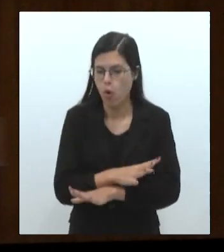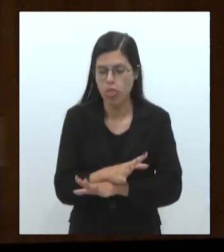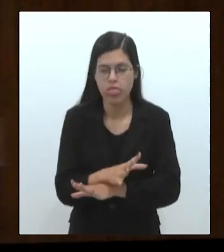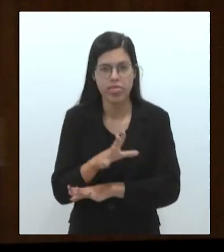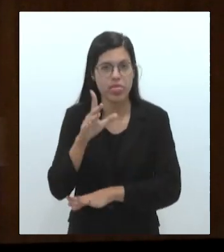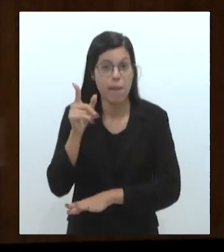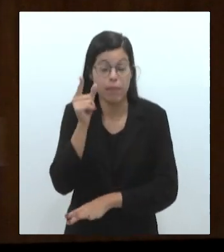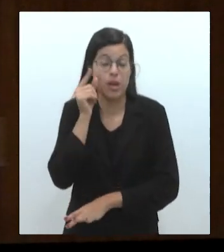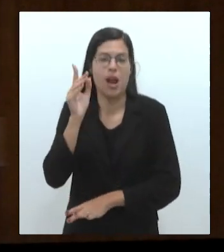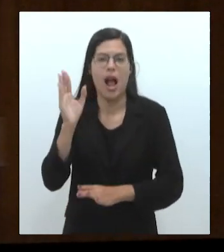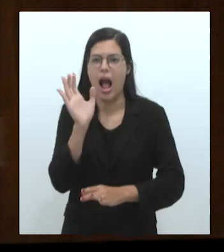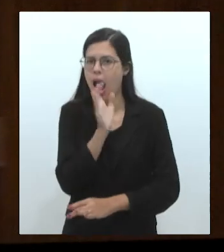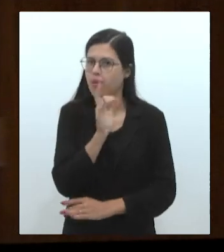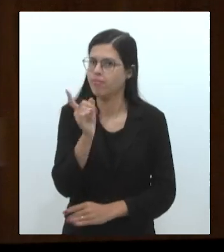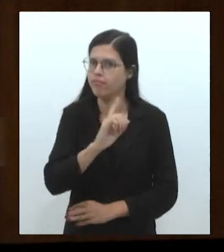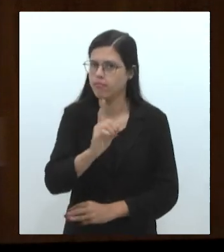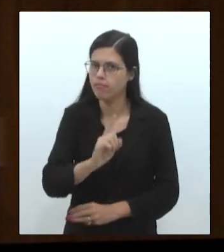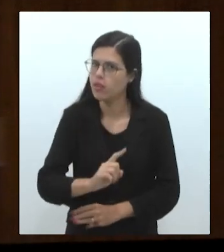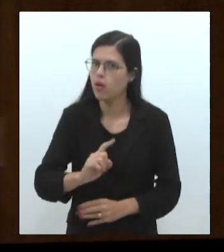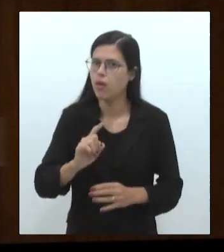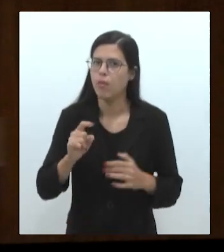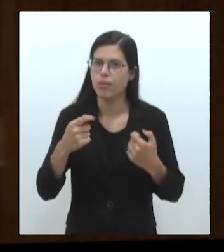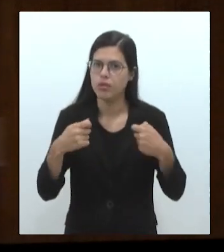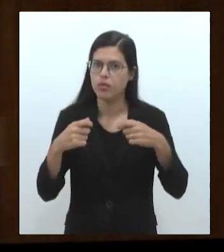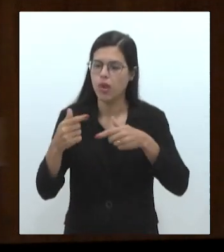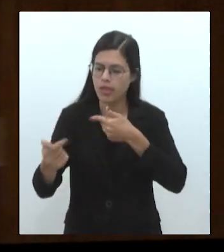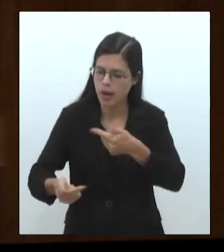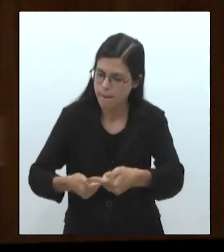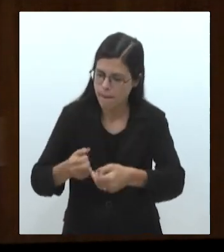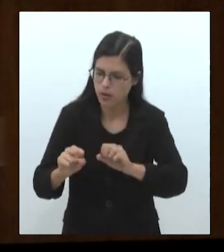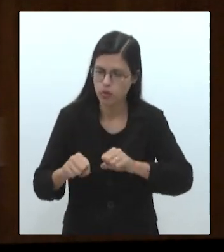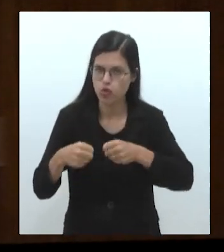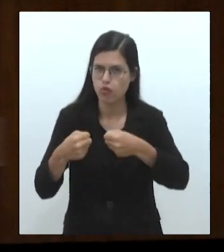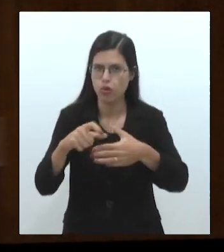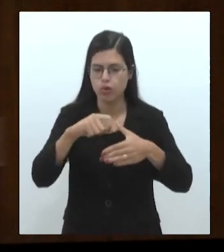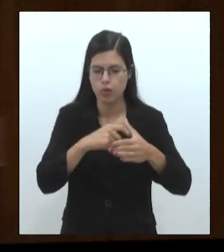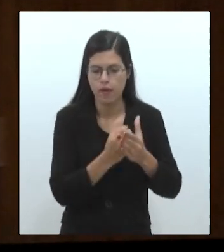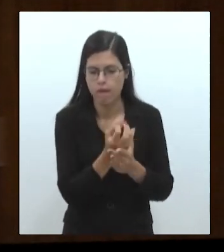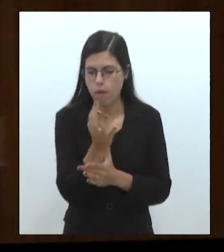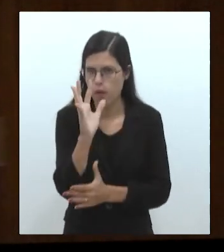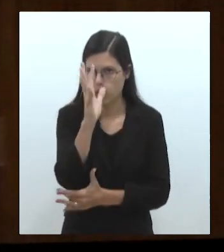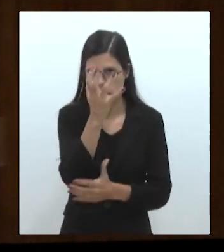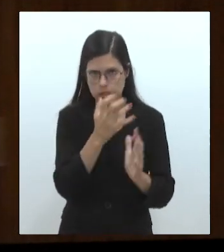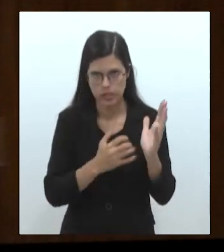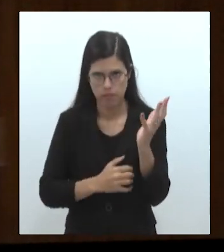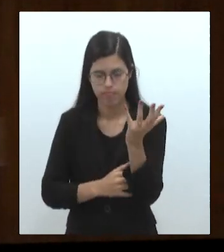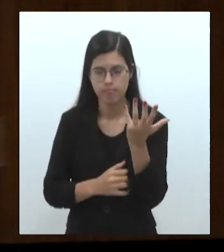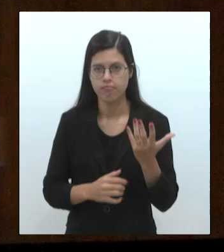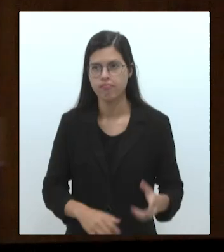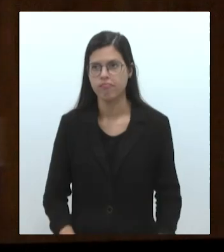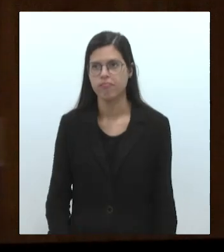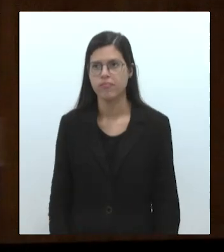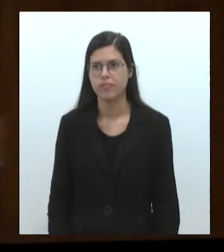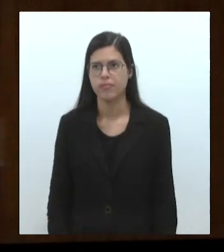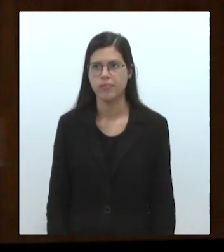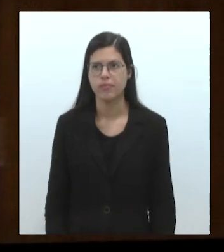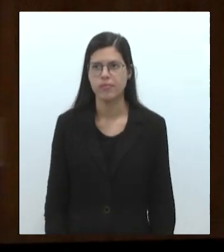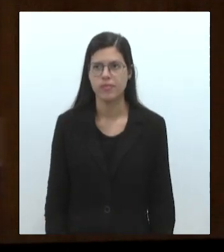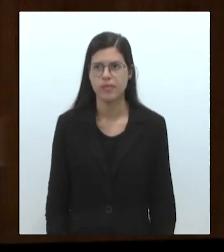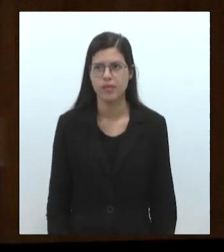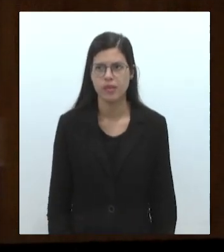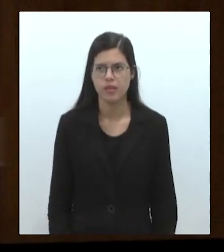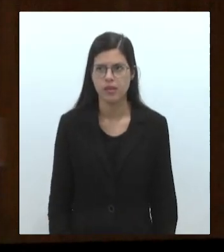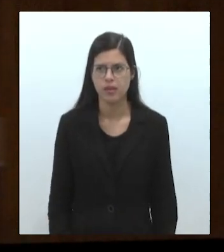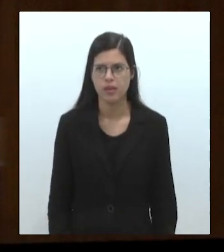foi totalmente reflorestada. E não é nenhum erro, na ausência de outras